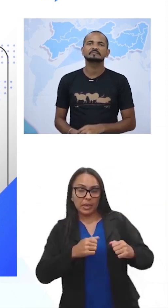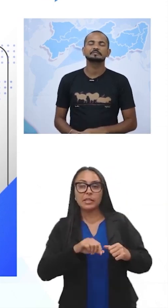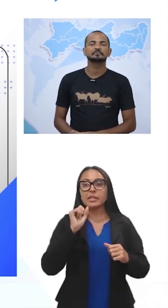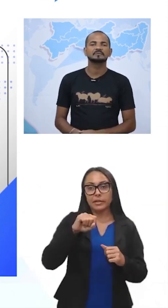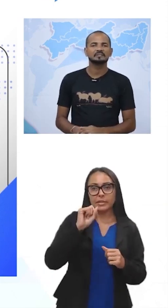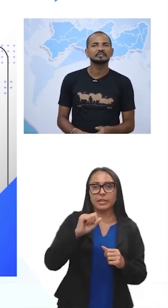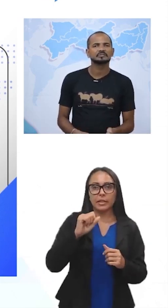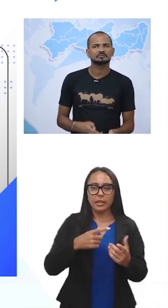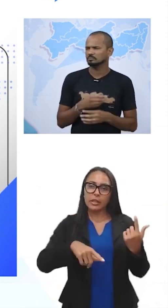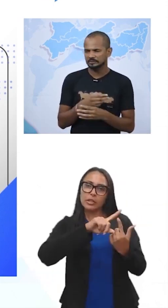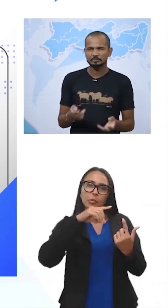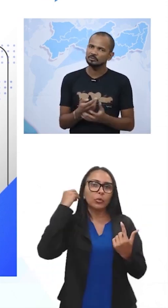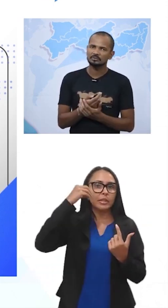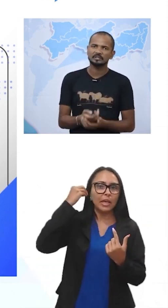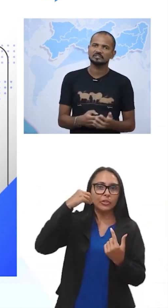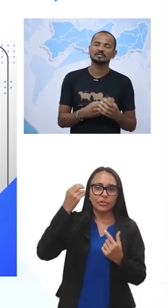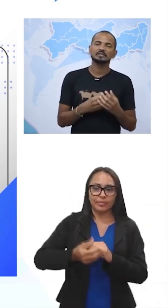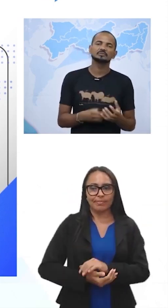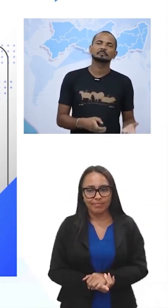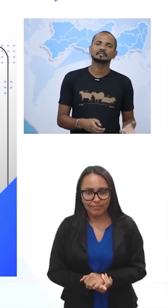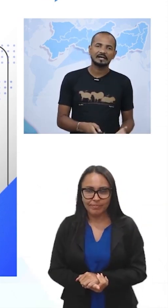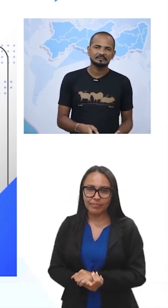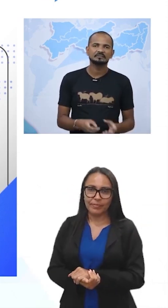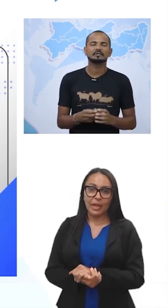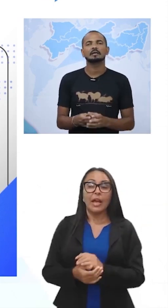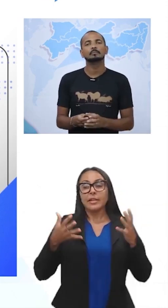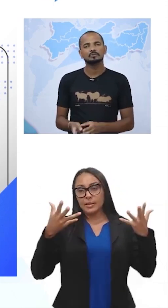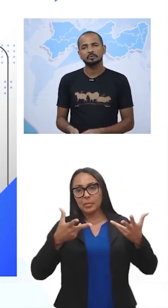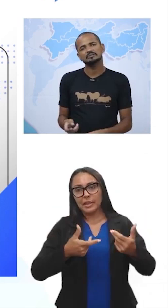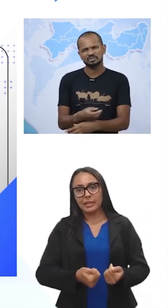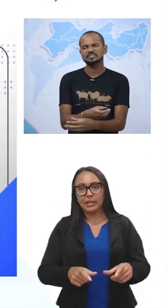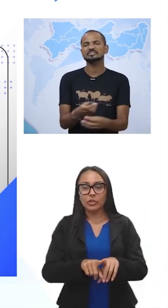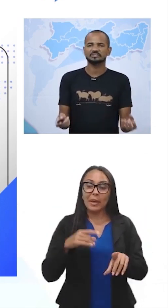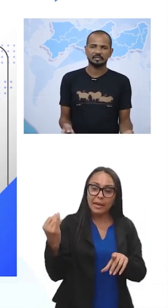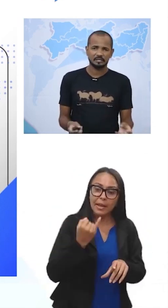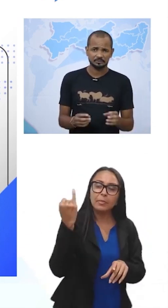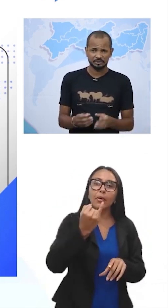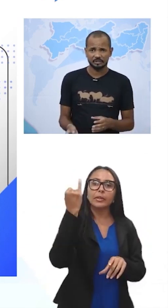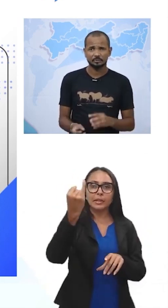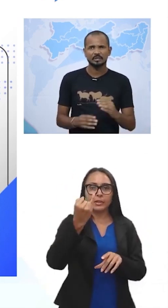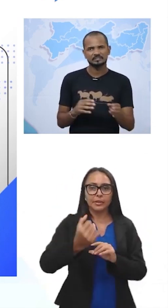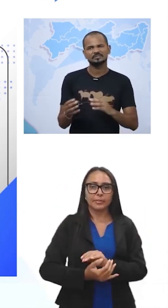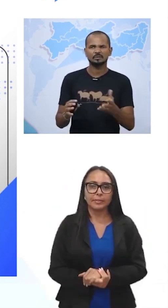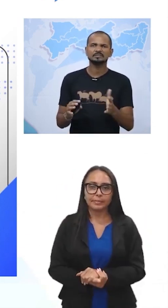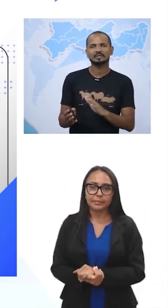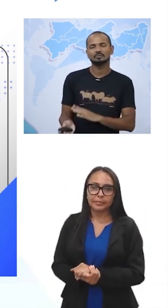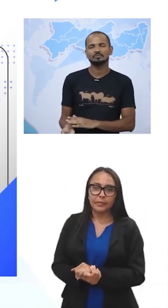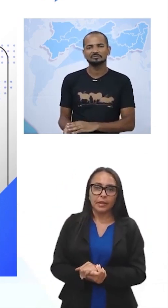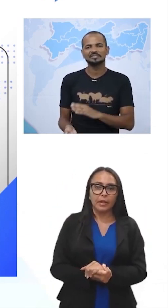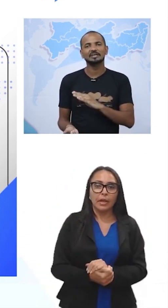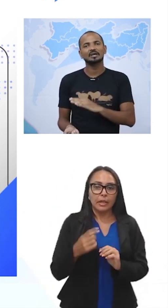desse tipo de teste. Resumindo, o teste de usabilidade é muito importante, os testes em geral. Esse não, assim,